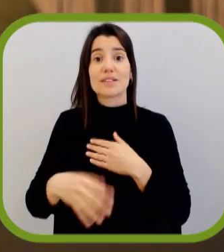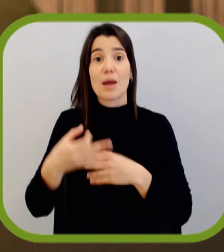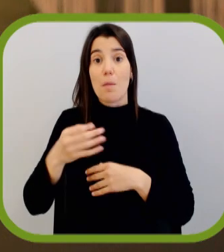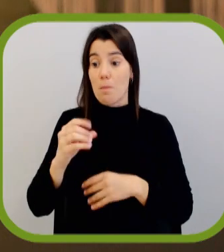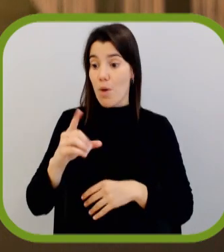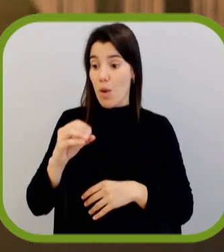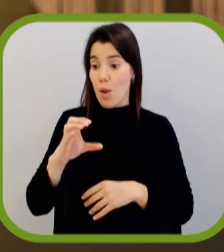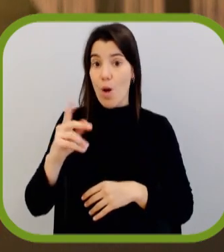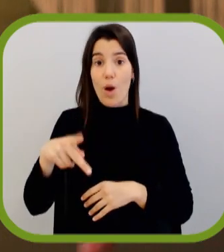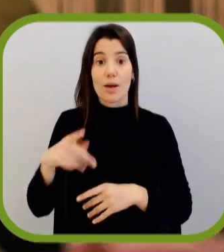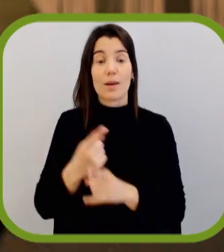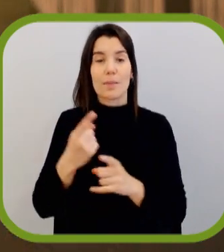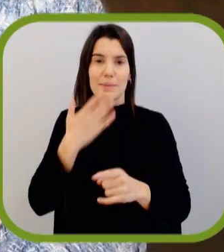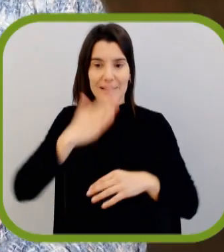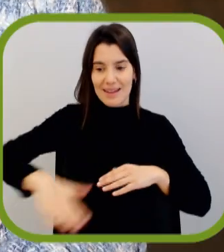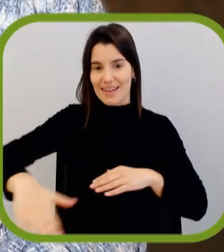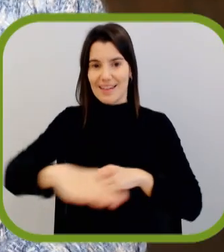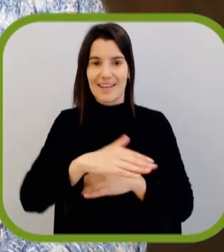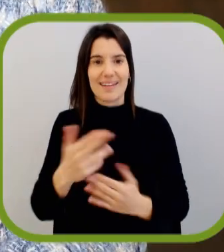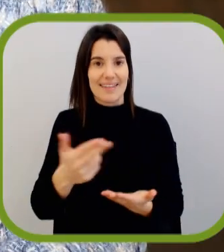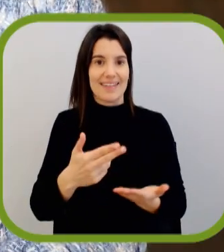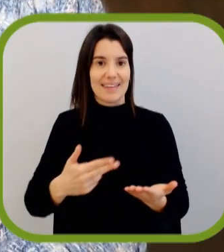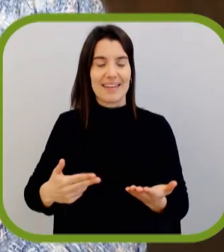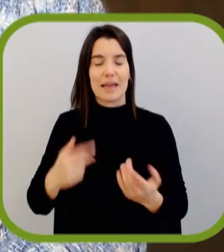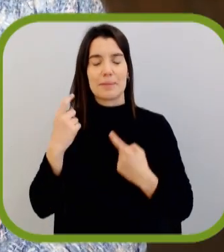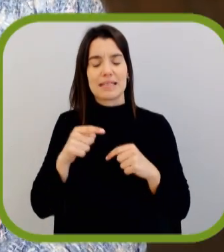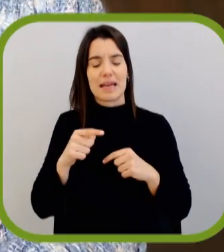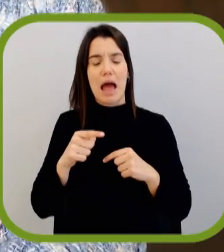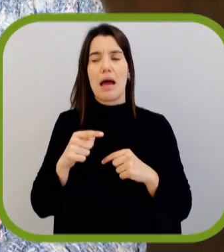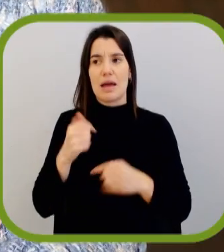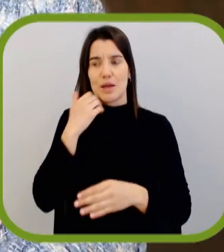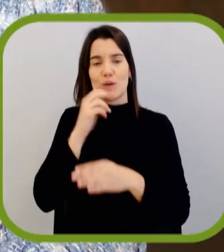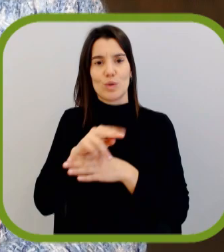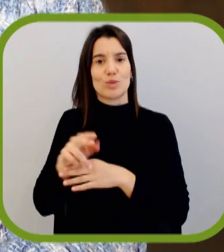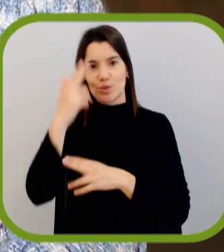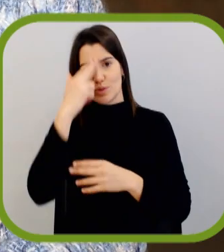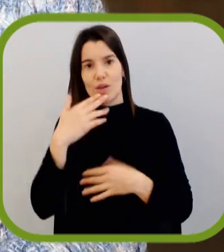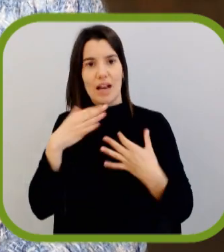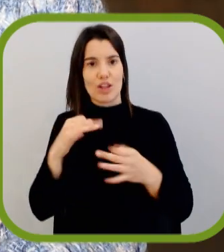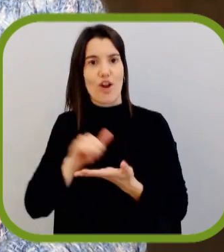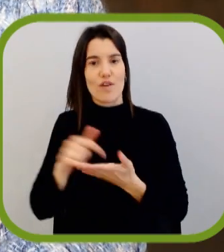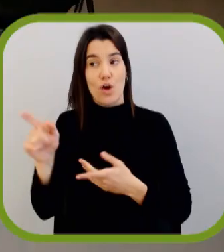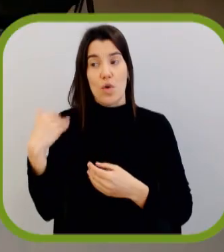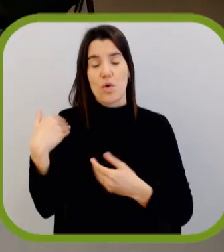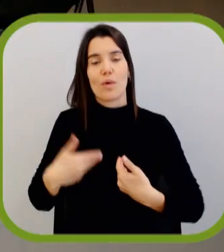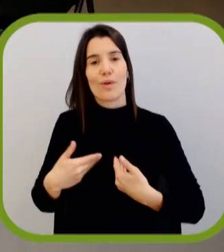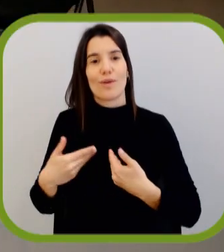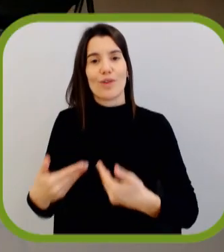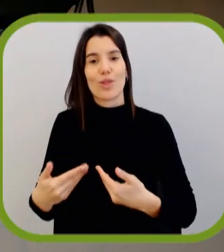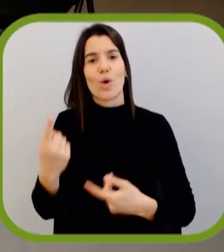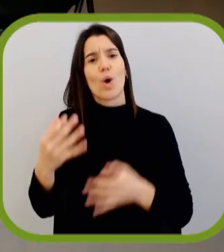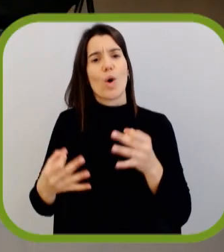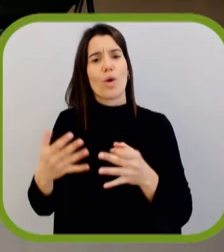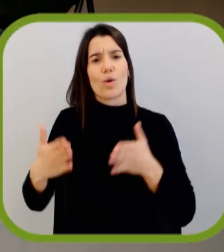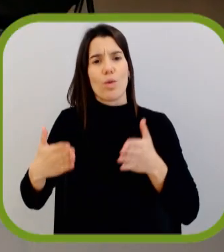fazer Pollocks, porque aquilo de facto fazia uma espécie de Pollock. E a pensar nisso, depois fui convidado por esse museu, pelo Museu de História Natural de Nova Iorque,